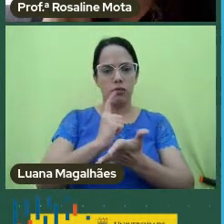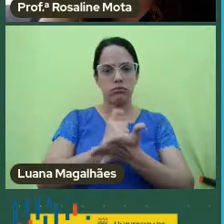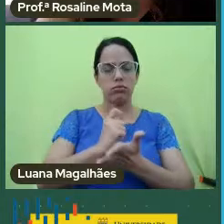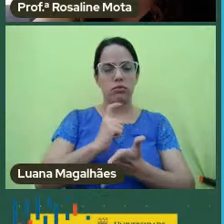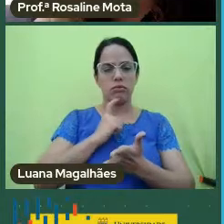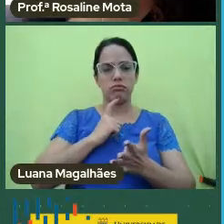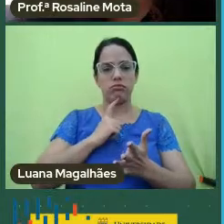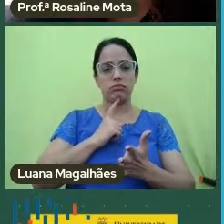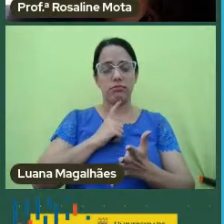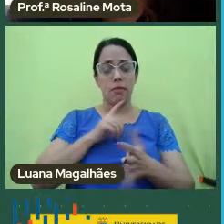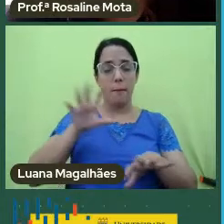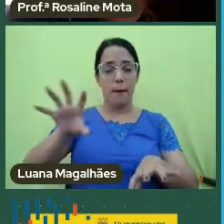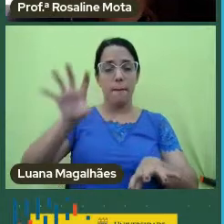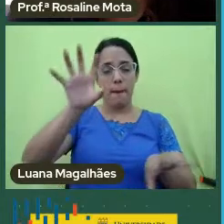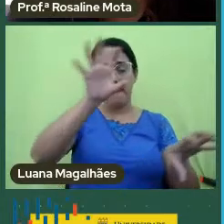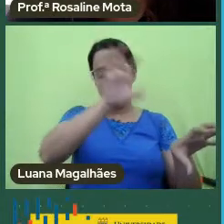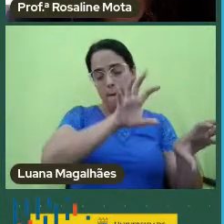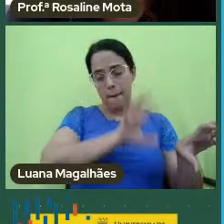um mundo gigantesco